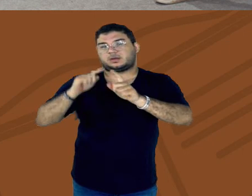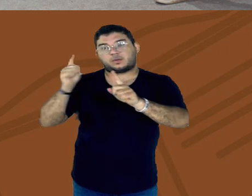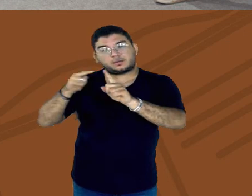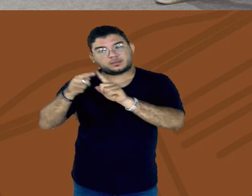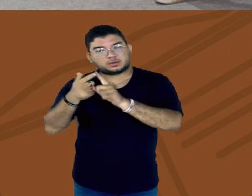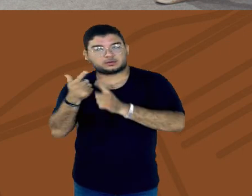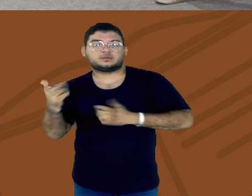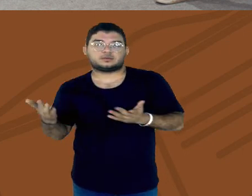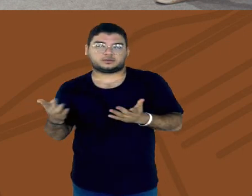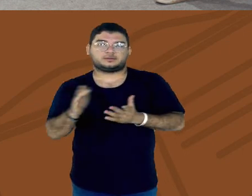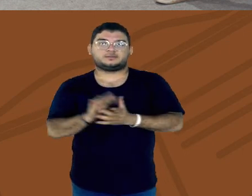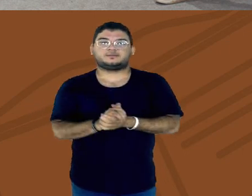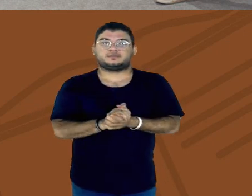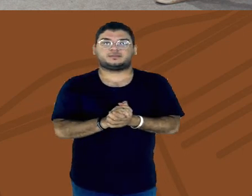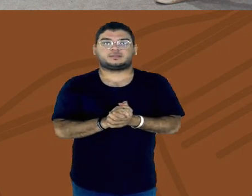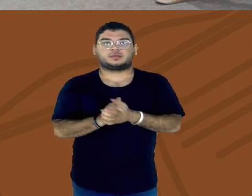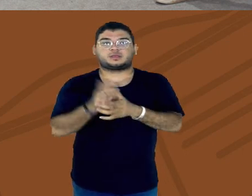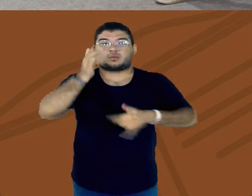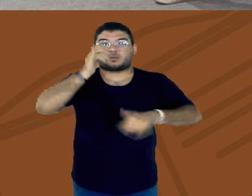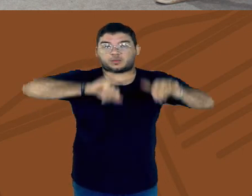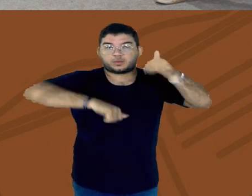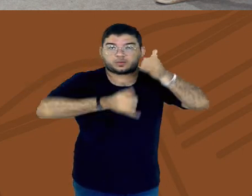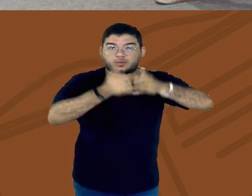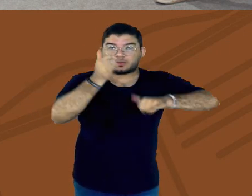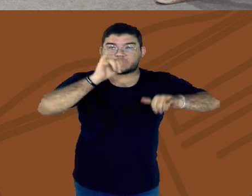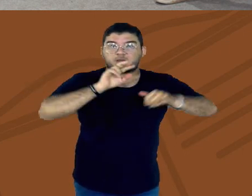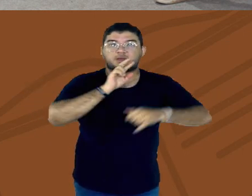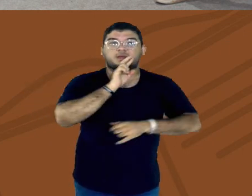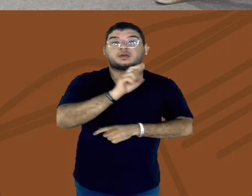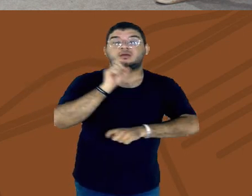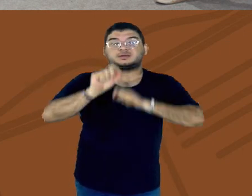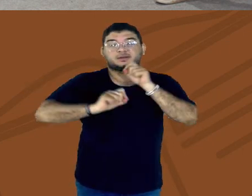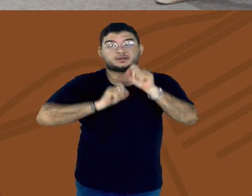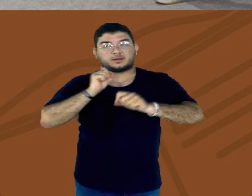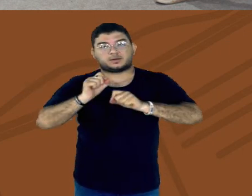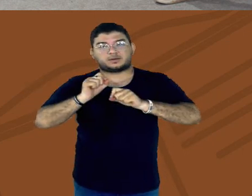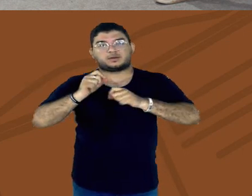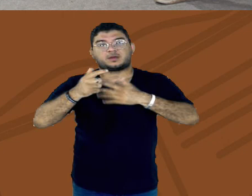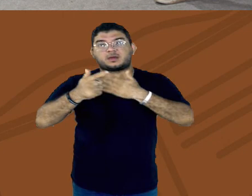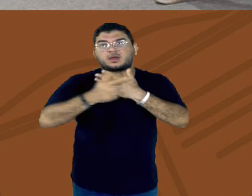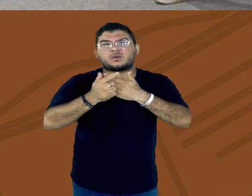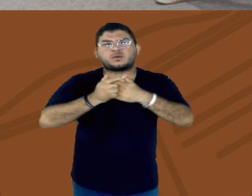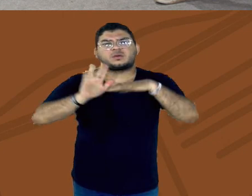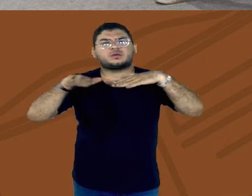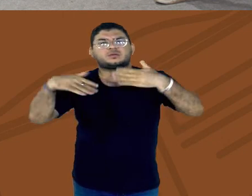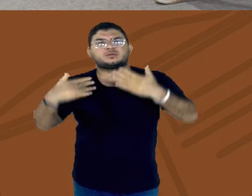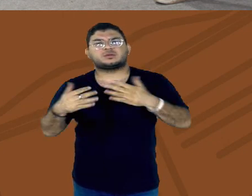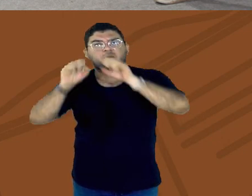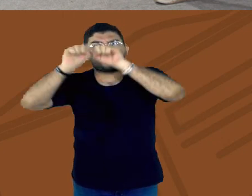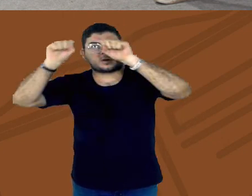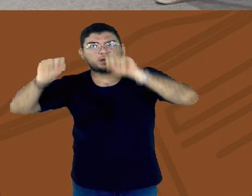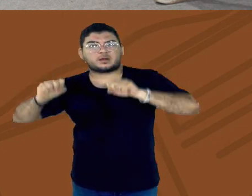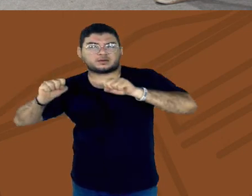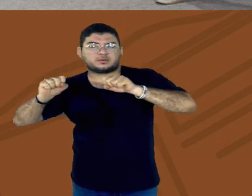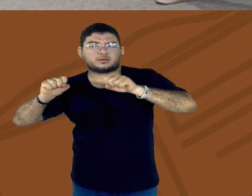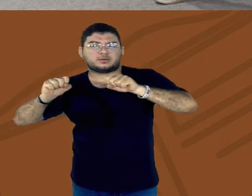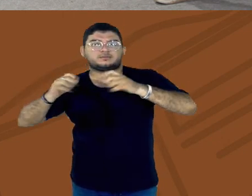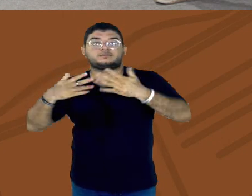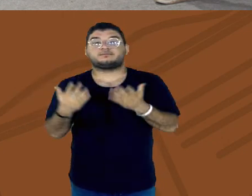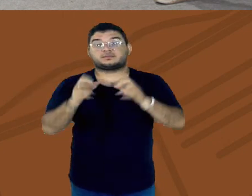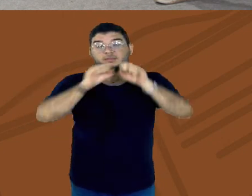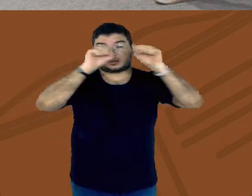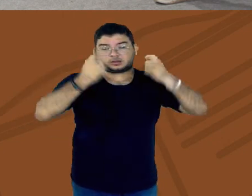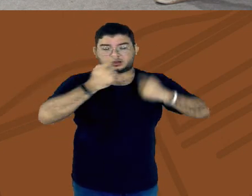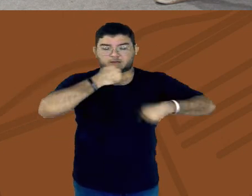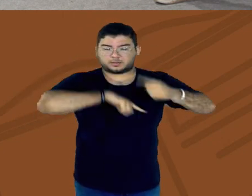alvo. A sinalização química por hormônios é uma função desempenhada por qual sistema? Sistema cardiovascular? Sistema